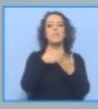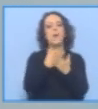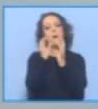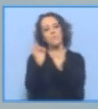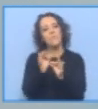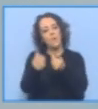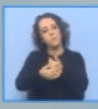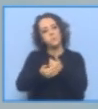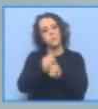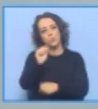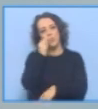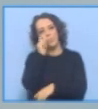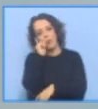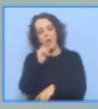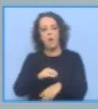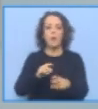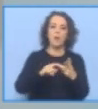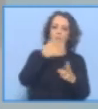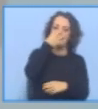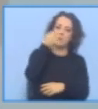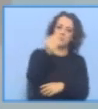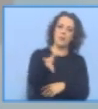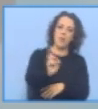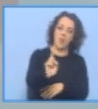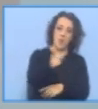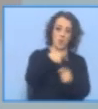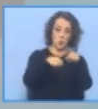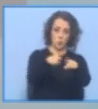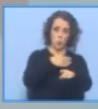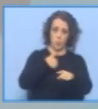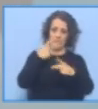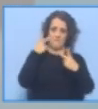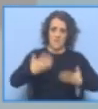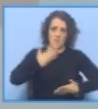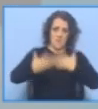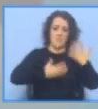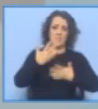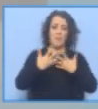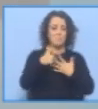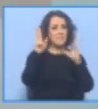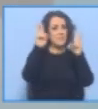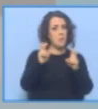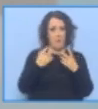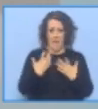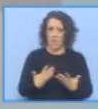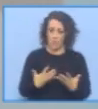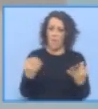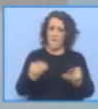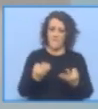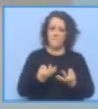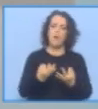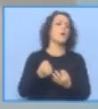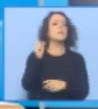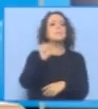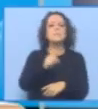pai, de não o desprezar, tu que estás no vigor da vida. São coisas plenas de atualidade nos dias que correm. É